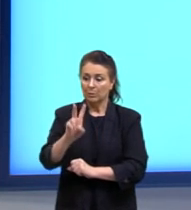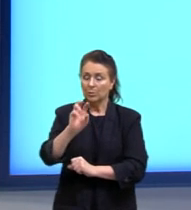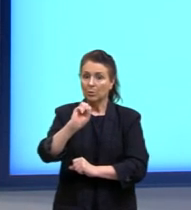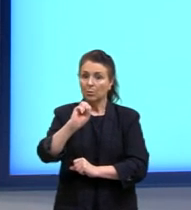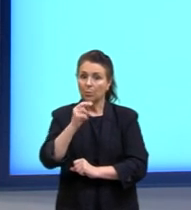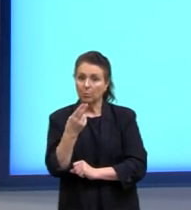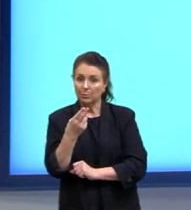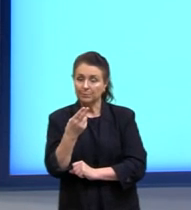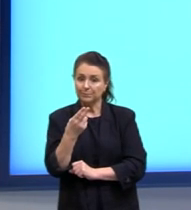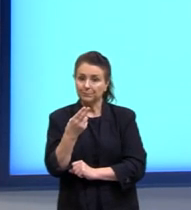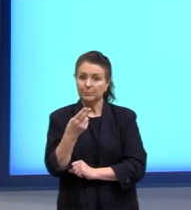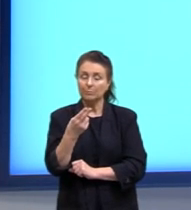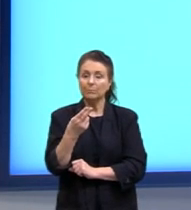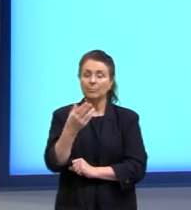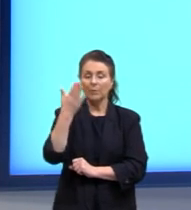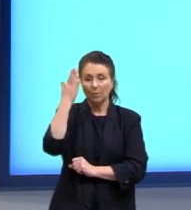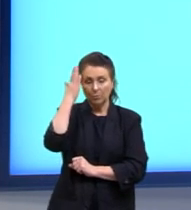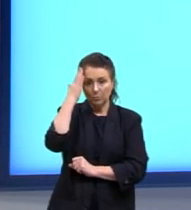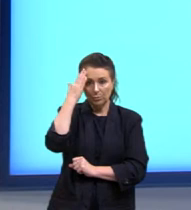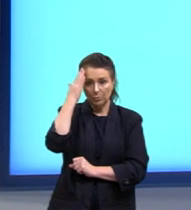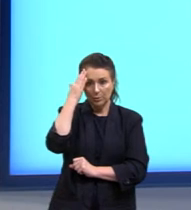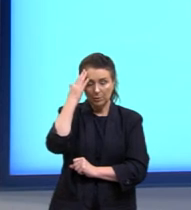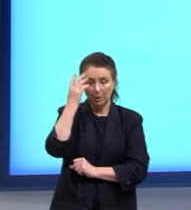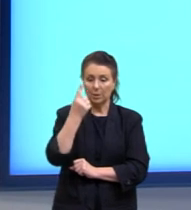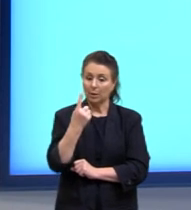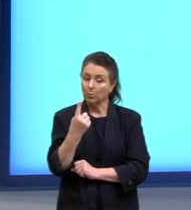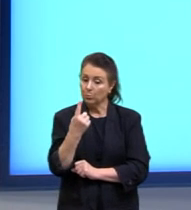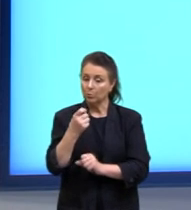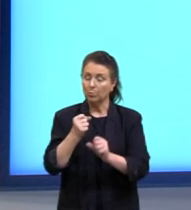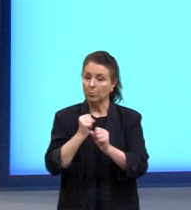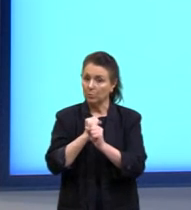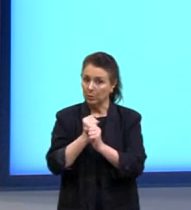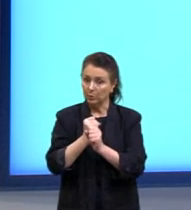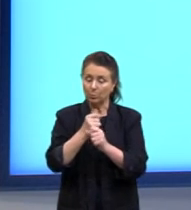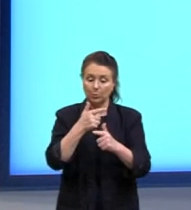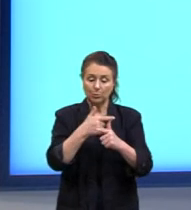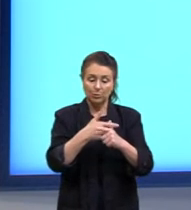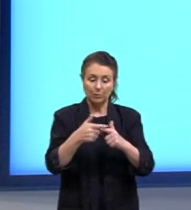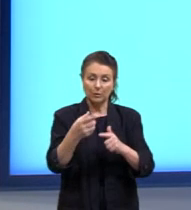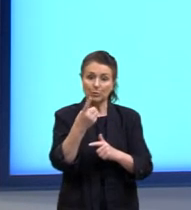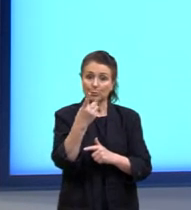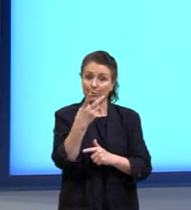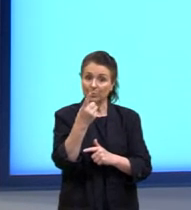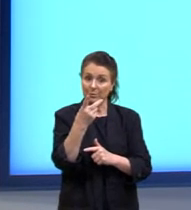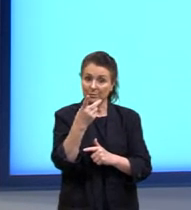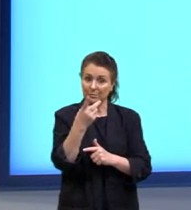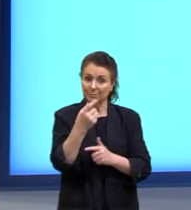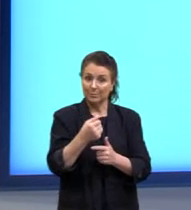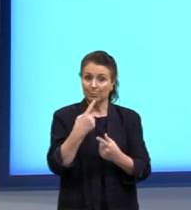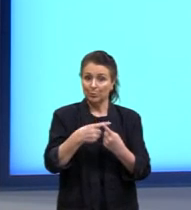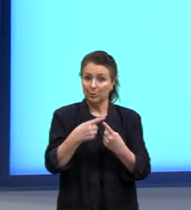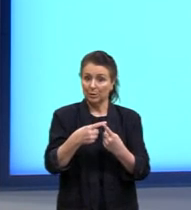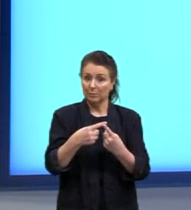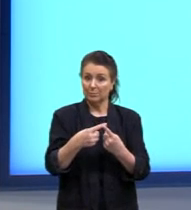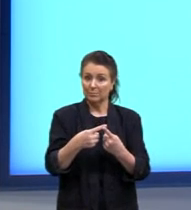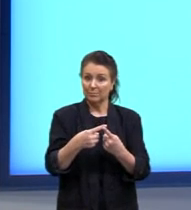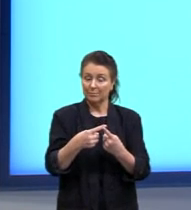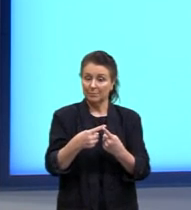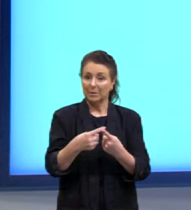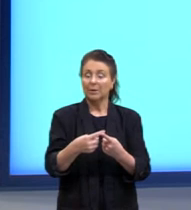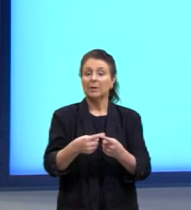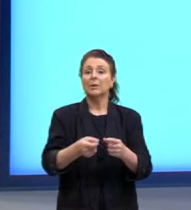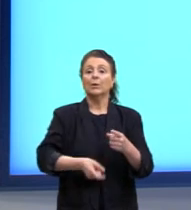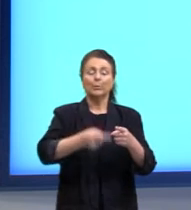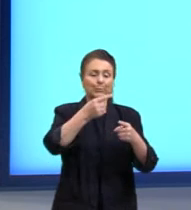como eu sei né que seria ali respectiva um ano nós dividimos por 12 e aí multiplicando